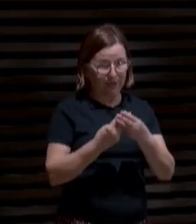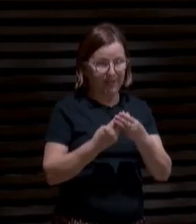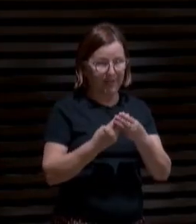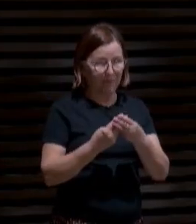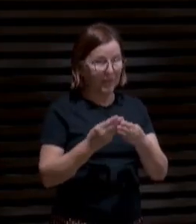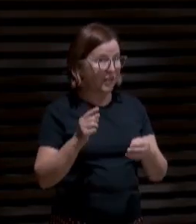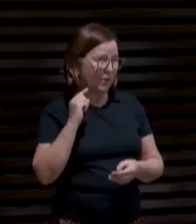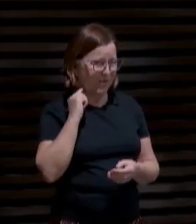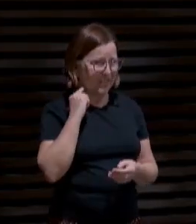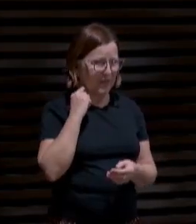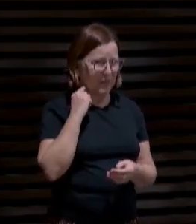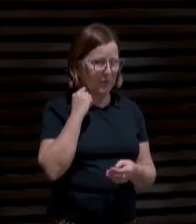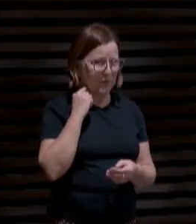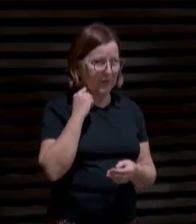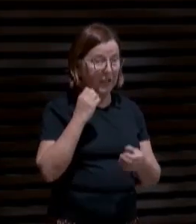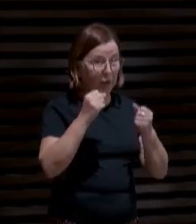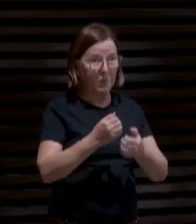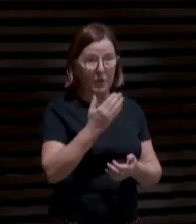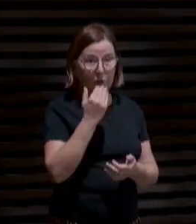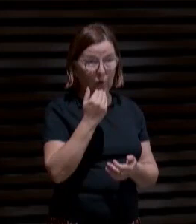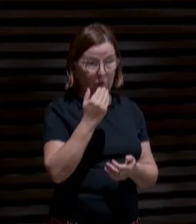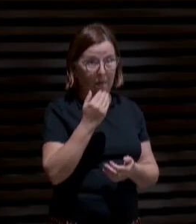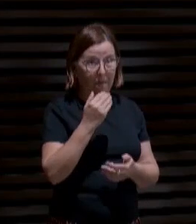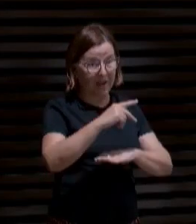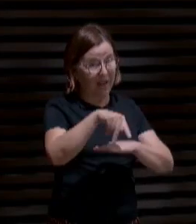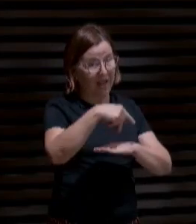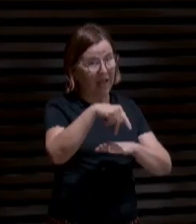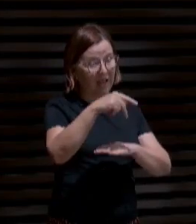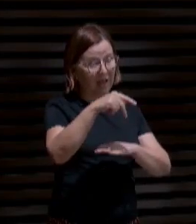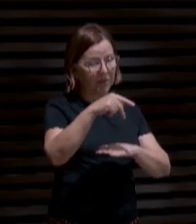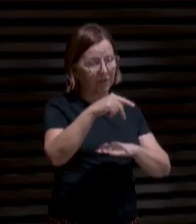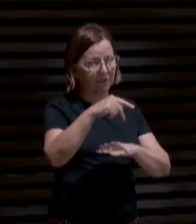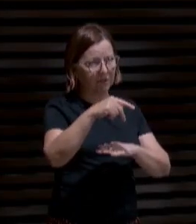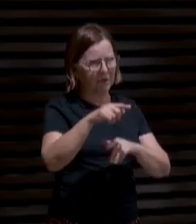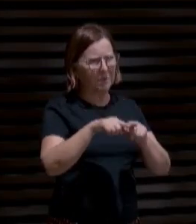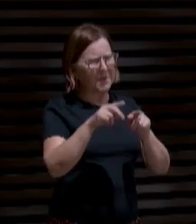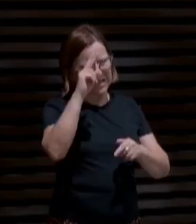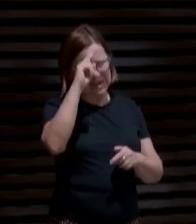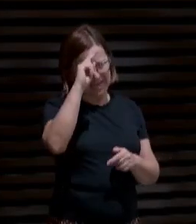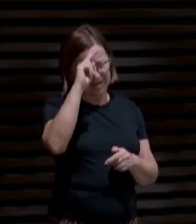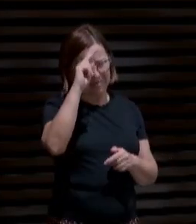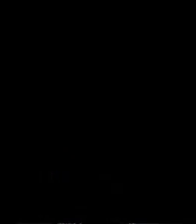anterior? Jesus não tomou a Páscoa naquela noite de quarta-feira?